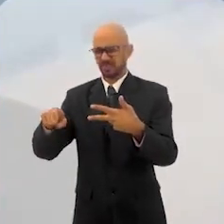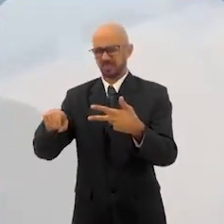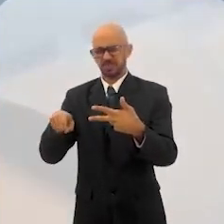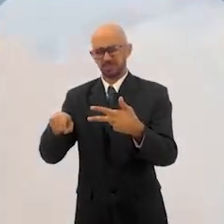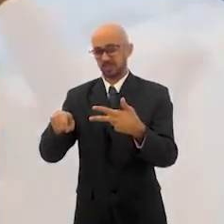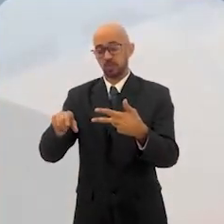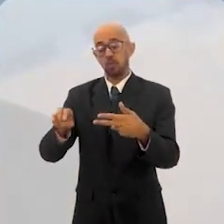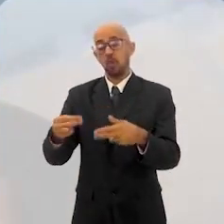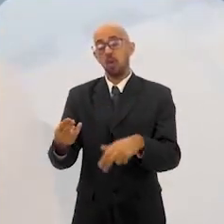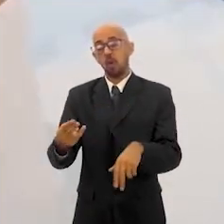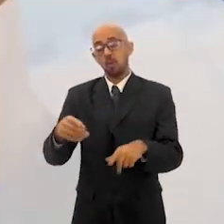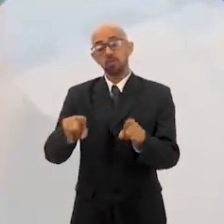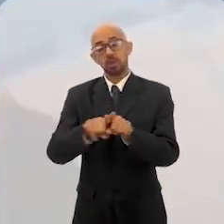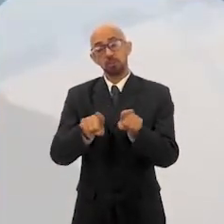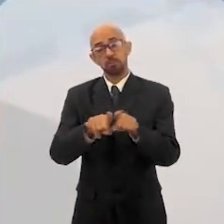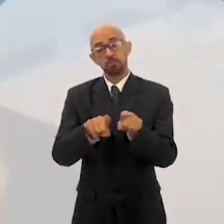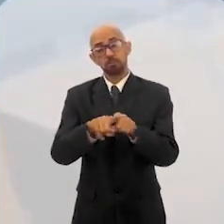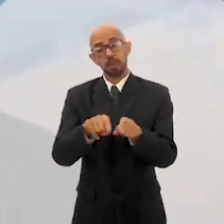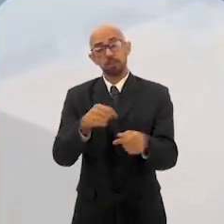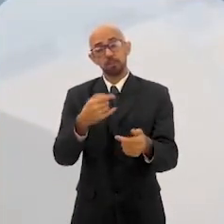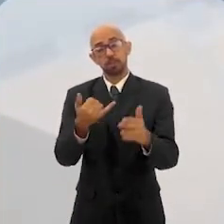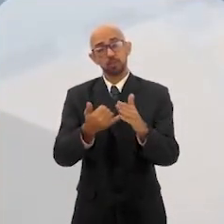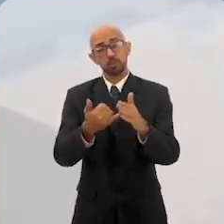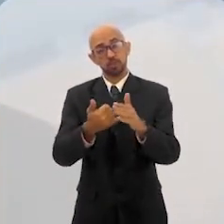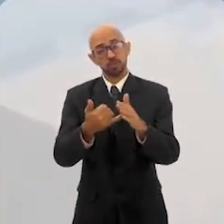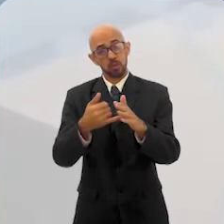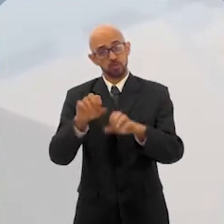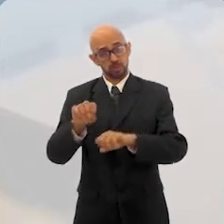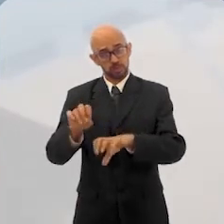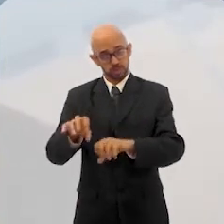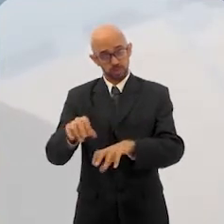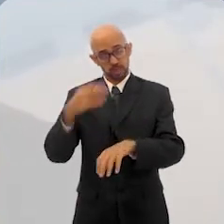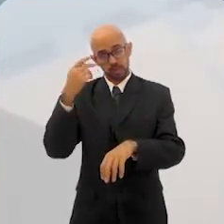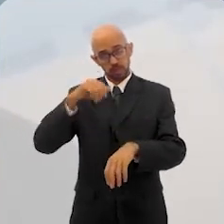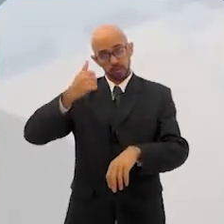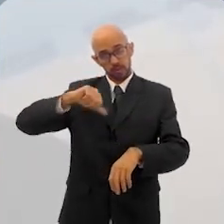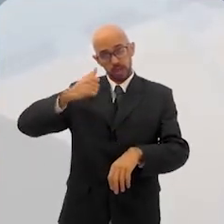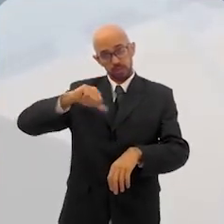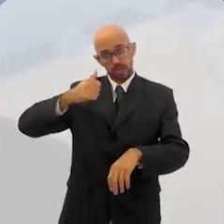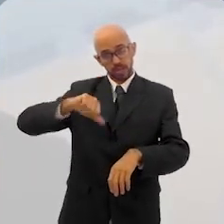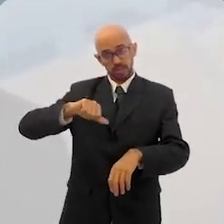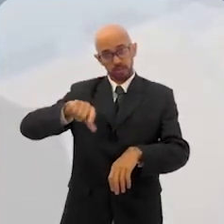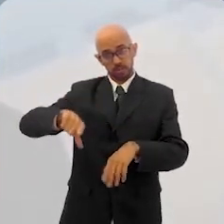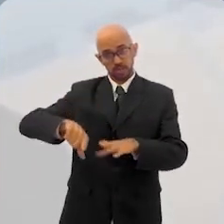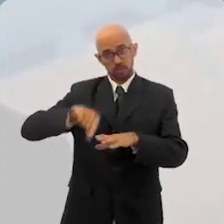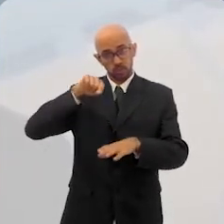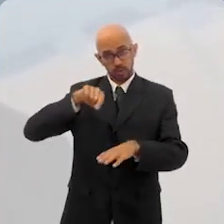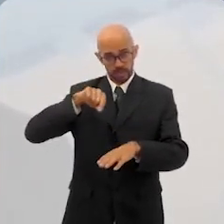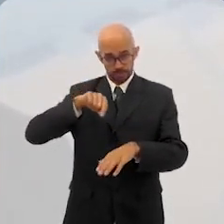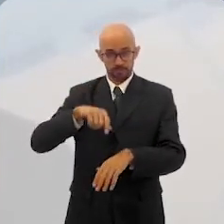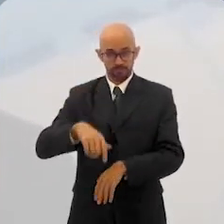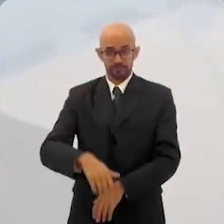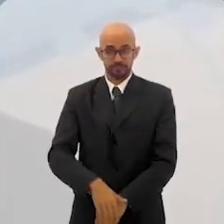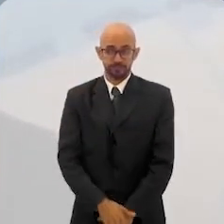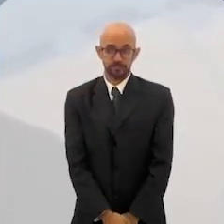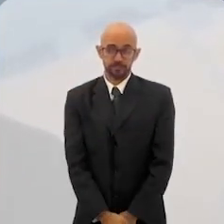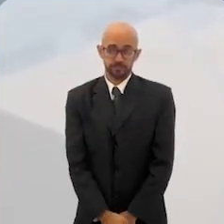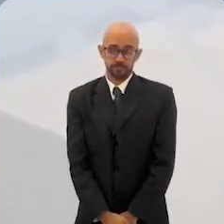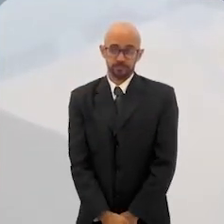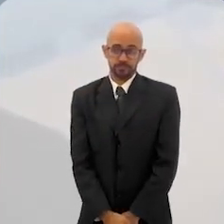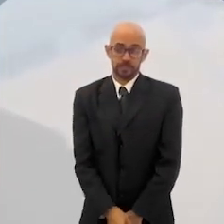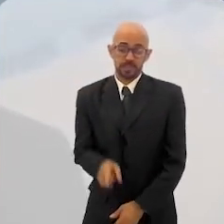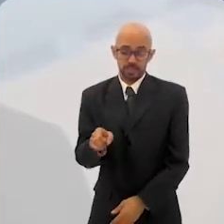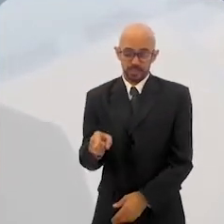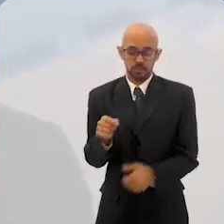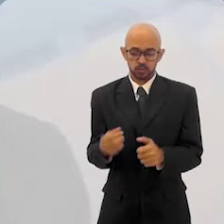de uma universidade, de uma instituição de ensino, as pessoas vão fazer avaliações para escolher a opção dela, né? E